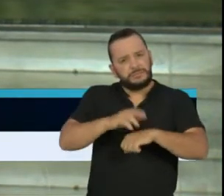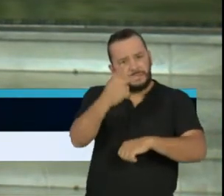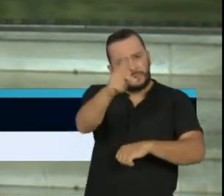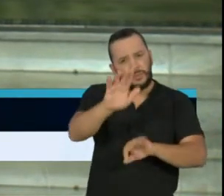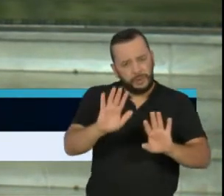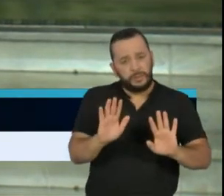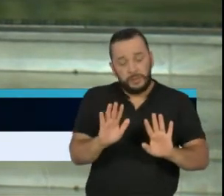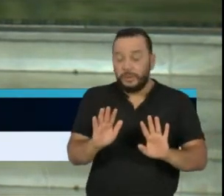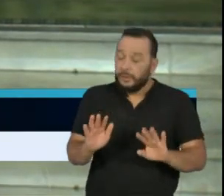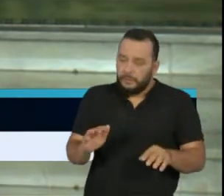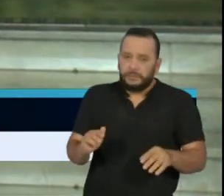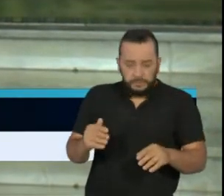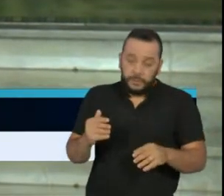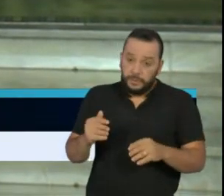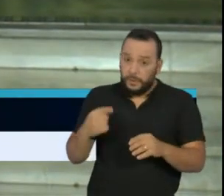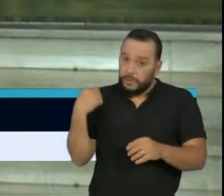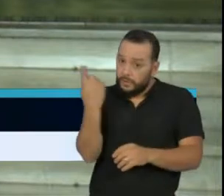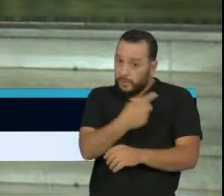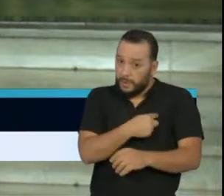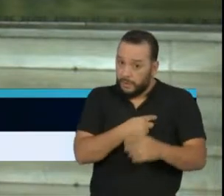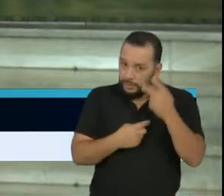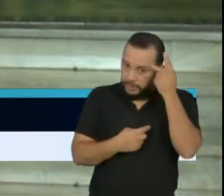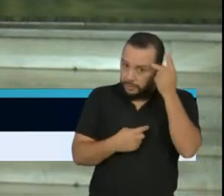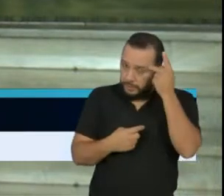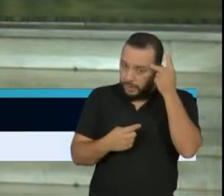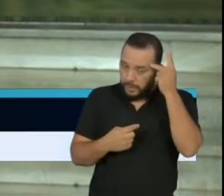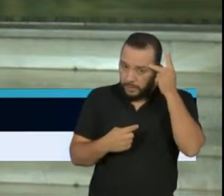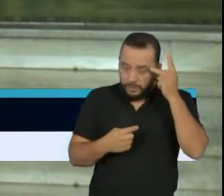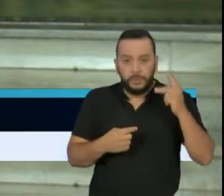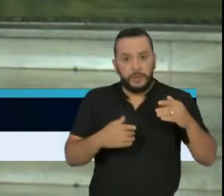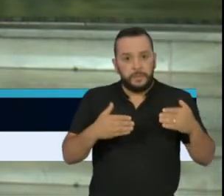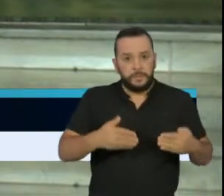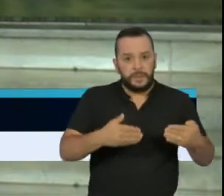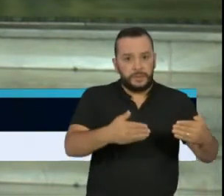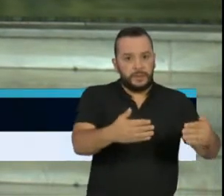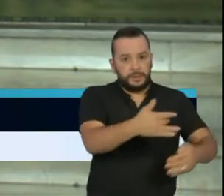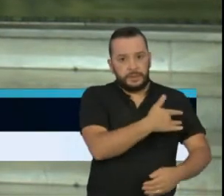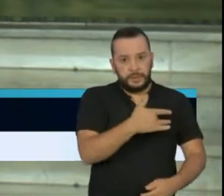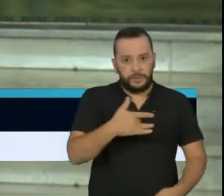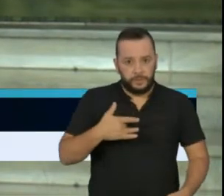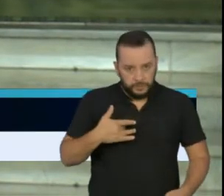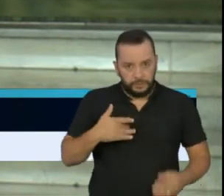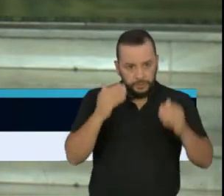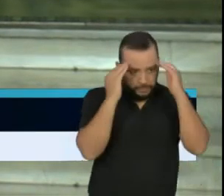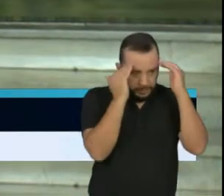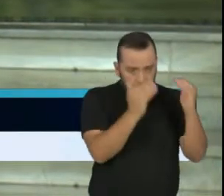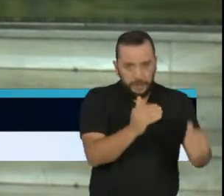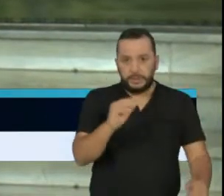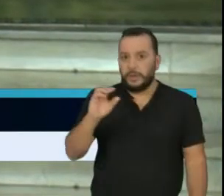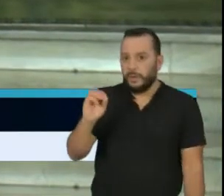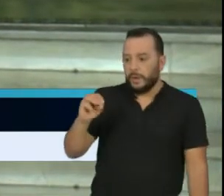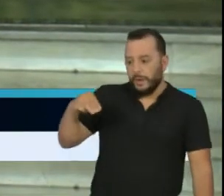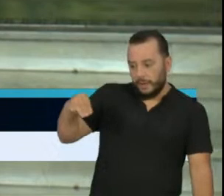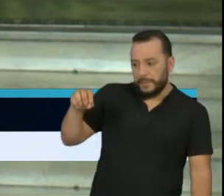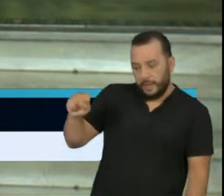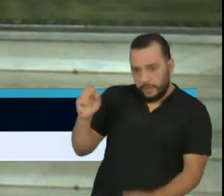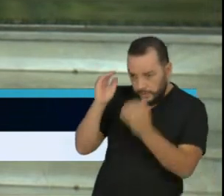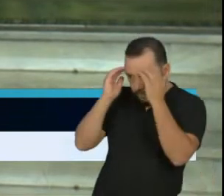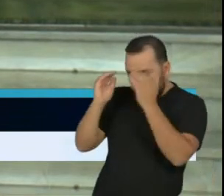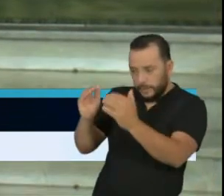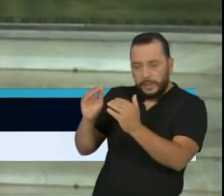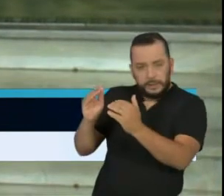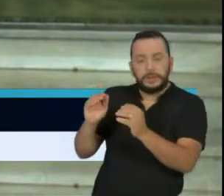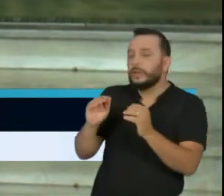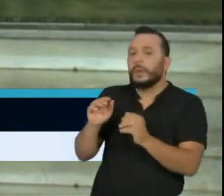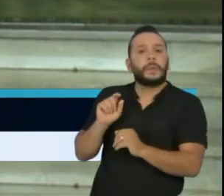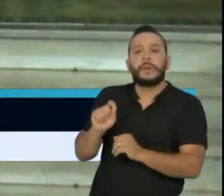próprio Ministério da Saúde para um efeito protetor comprovado contra o coronavírus. Nós estamos